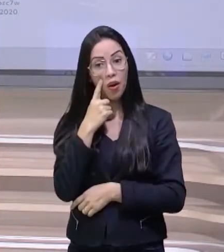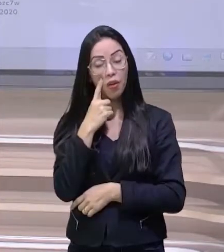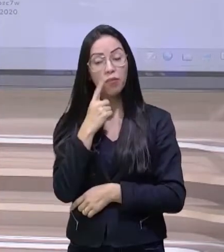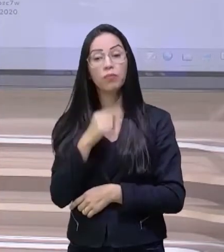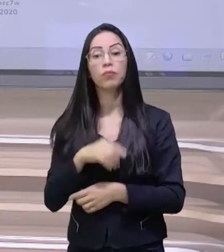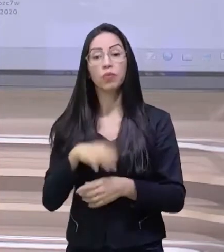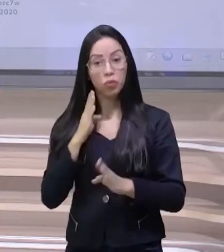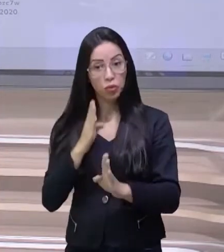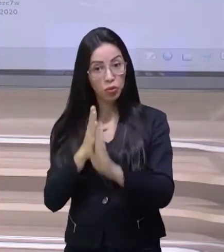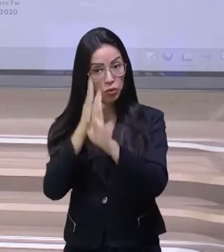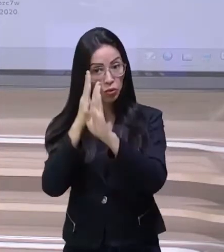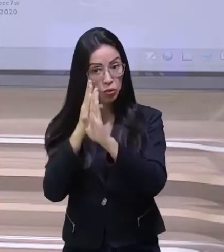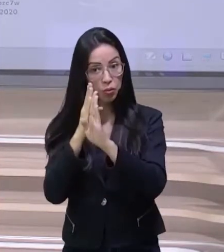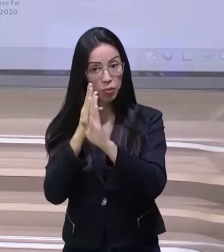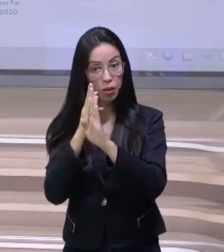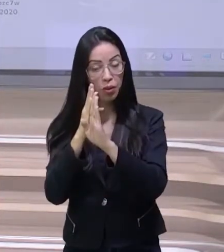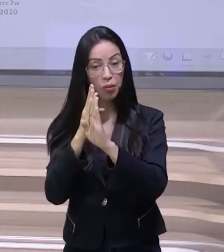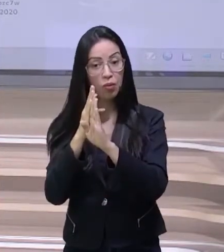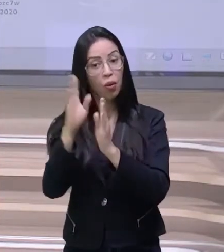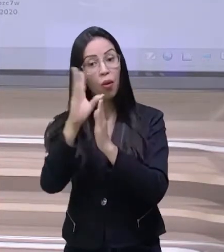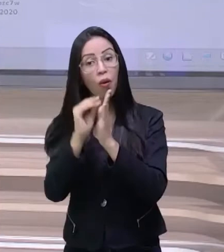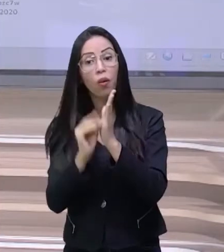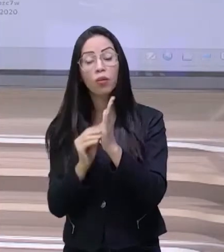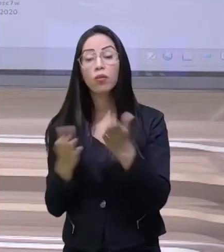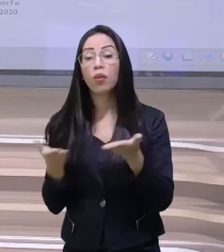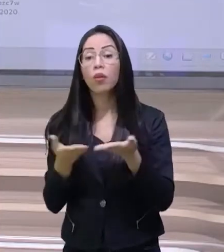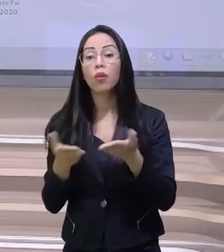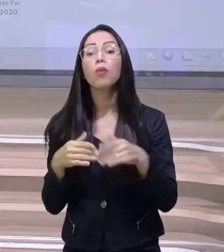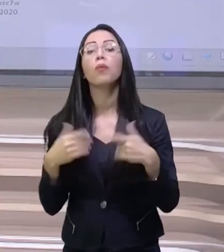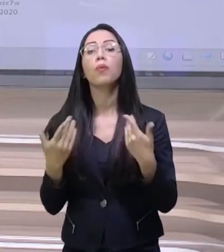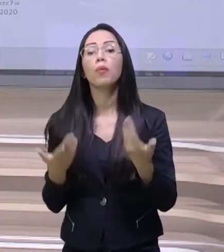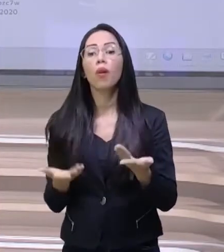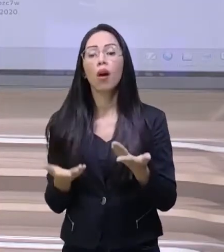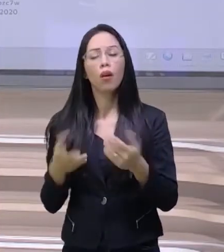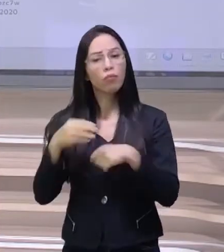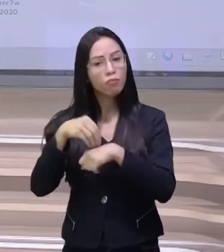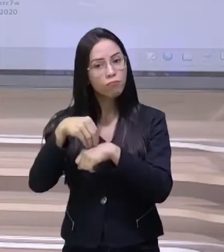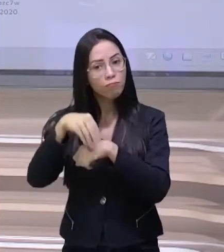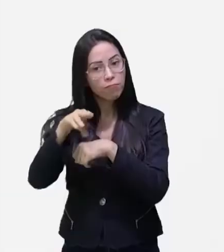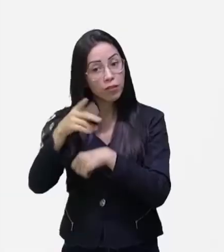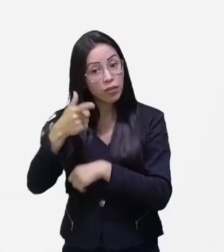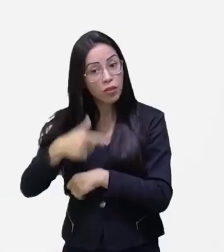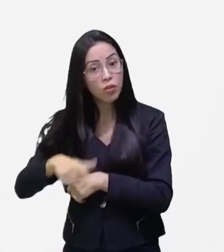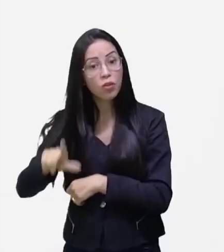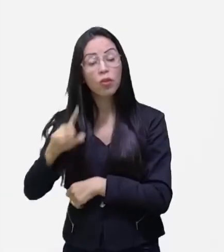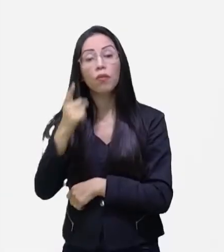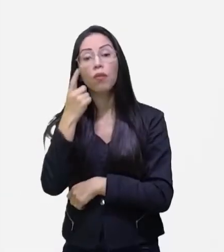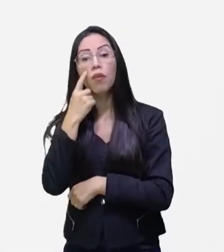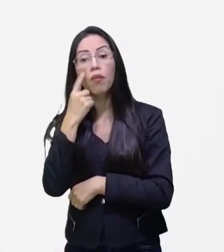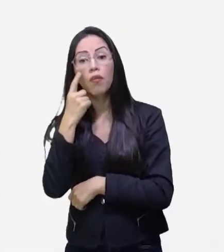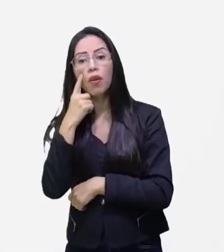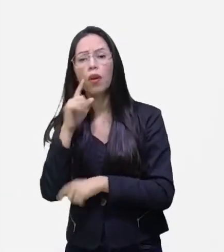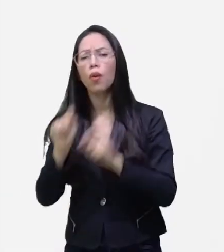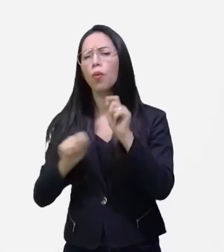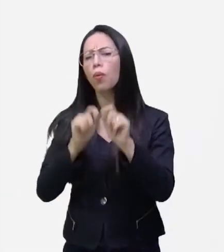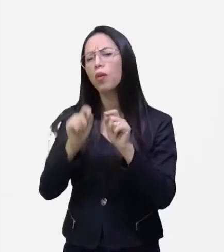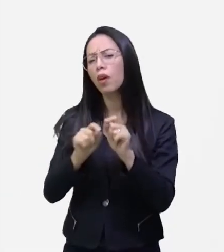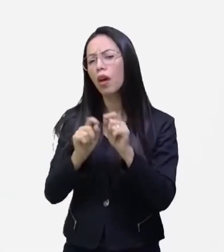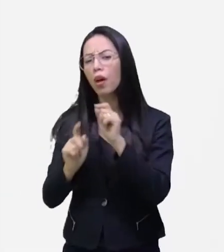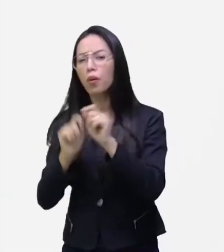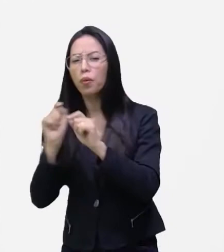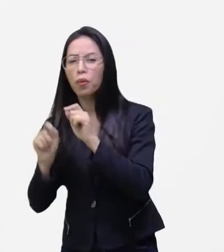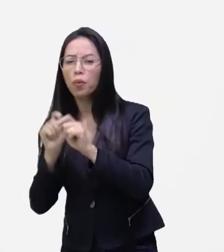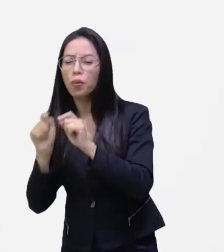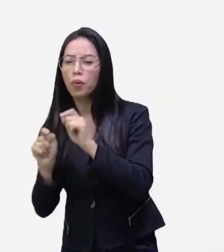Descobriram? Não? Vou dar mais uma dica para você. O que é o que é? Deixa eu dizer